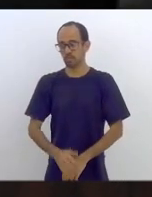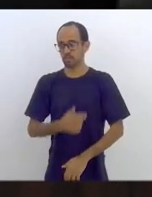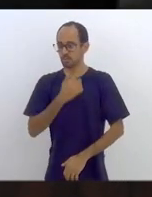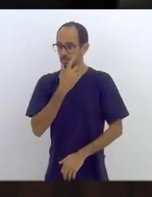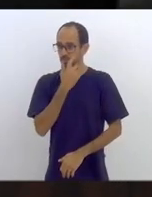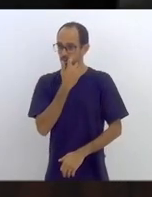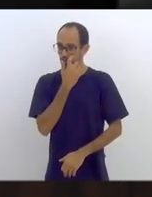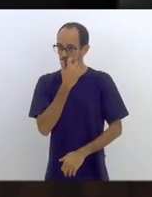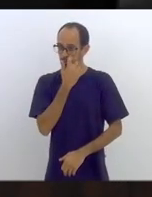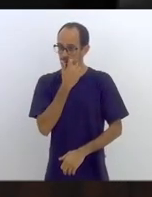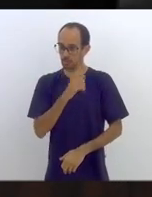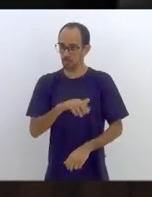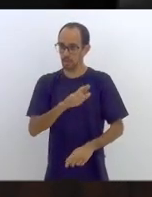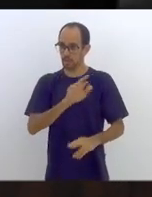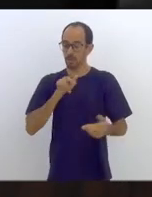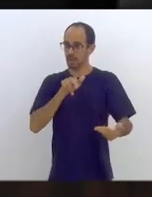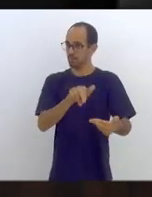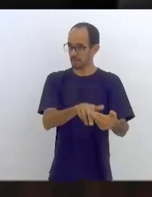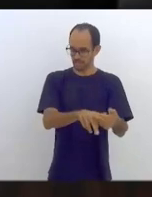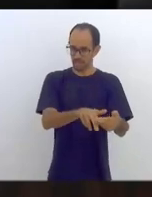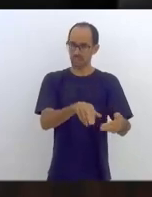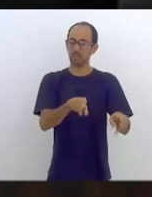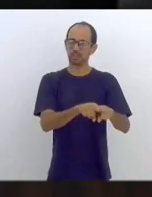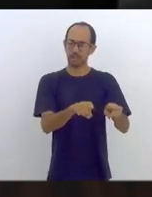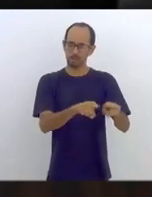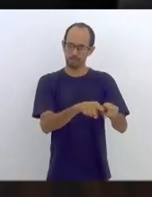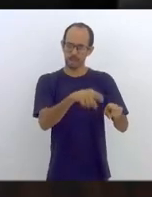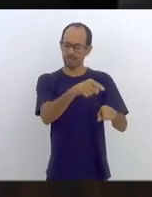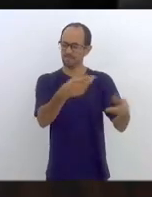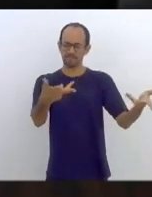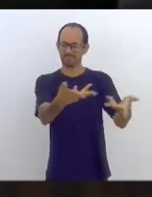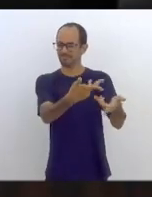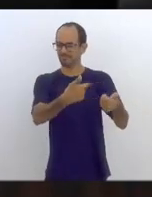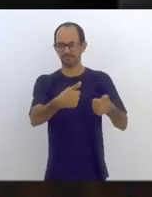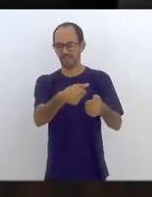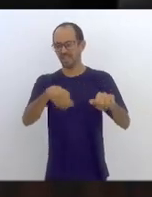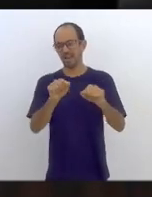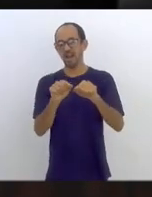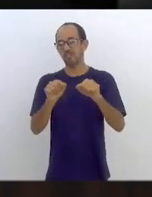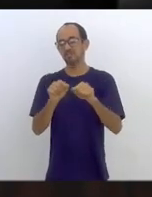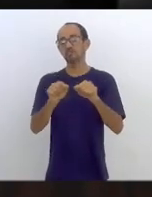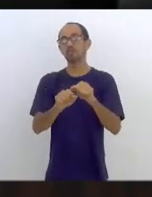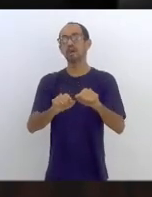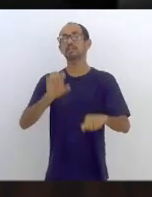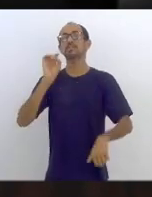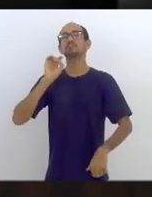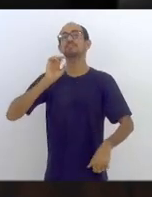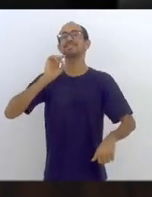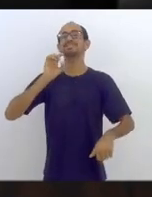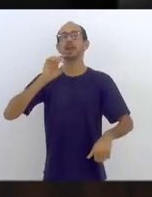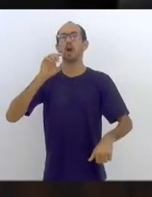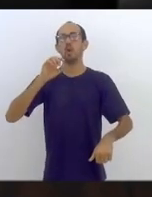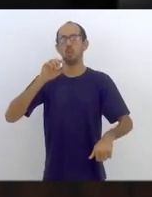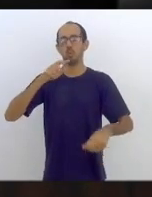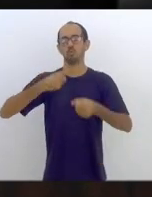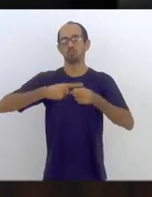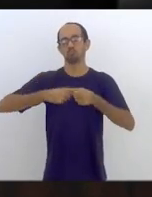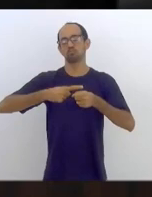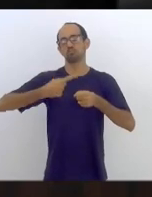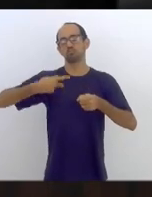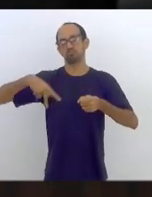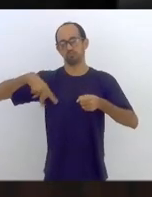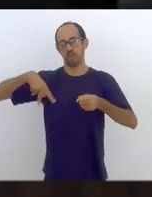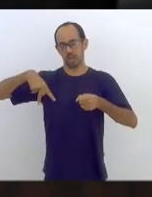referência. Olha, ela é incrível. Ela faz a diferença no seu território e fora dele.